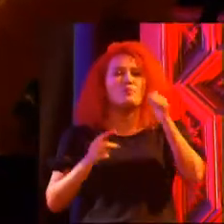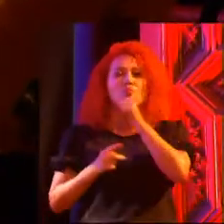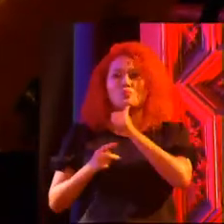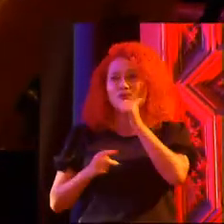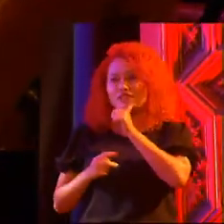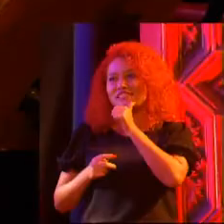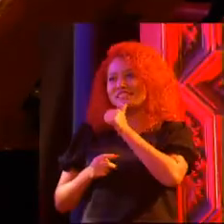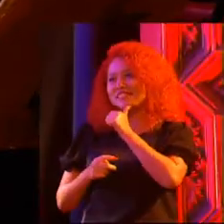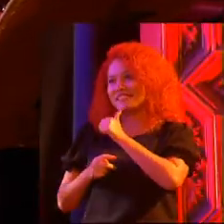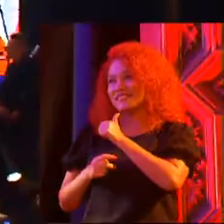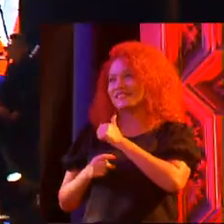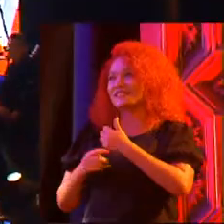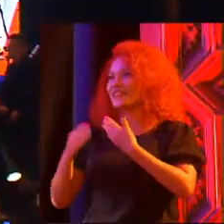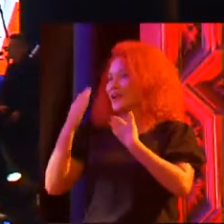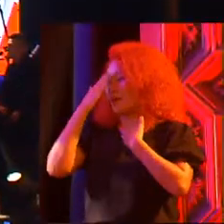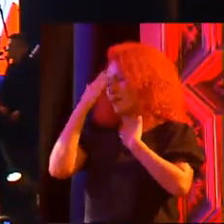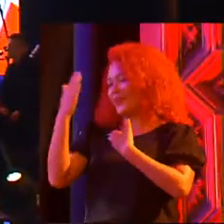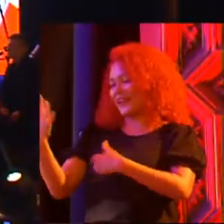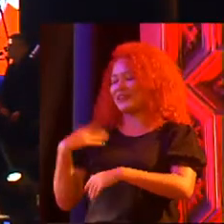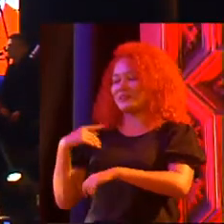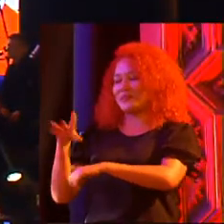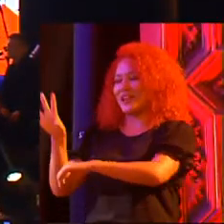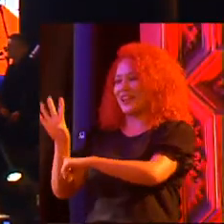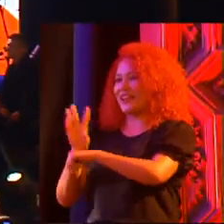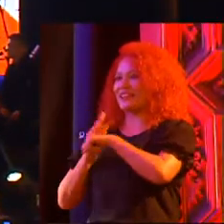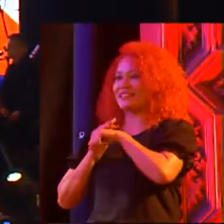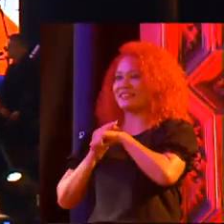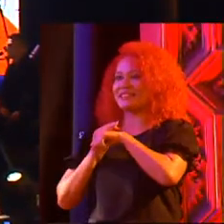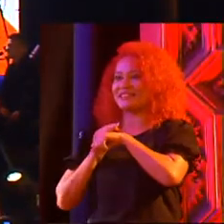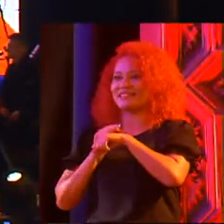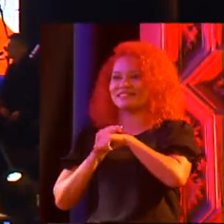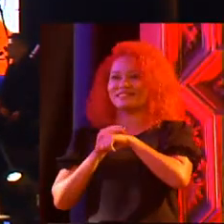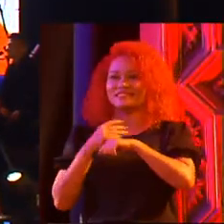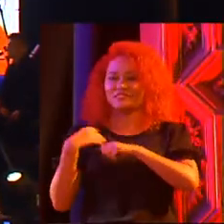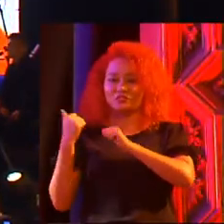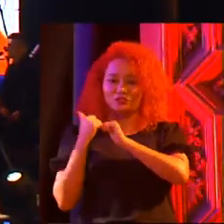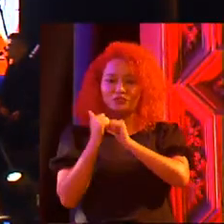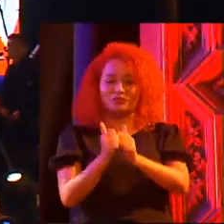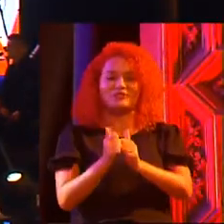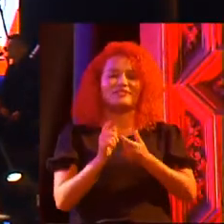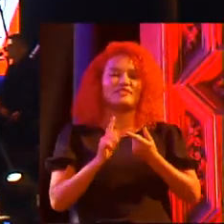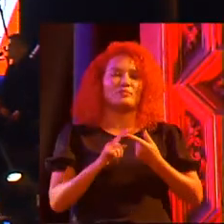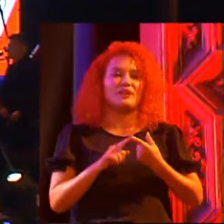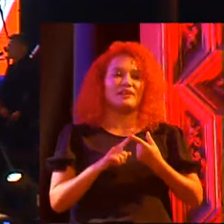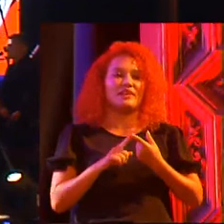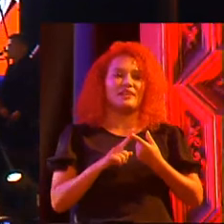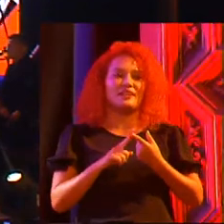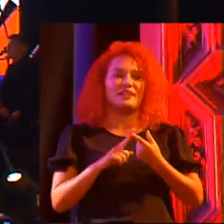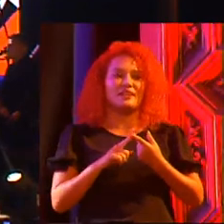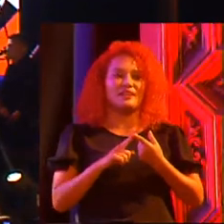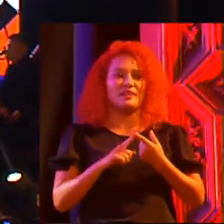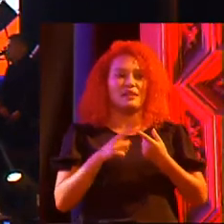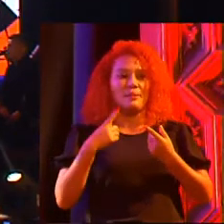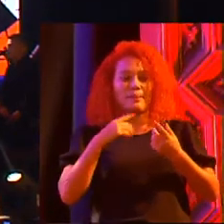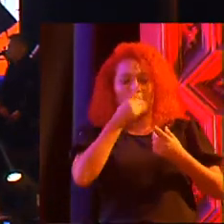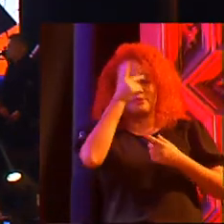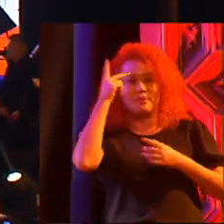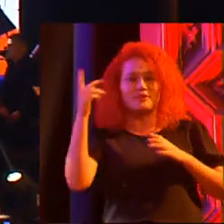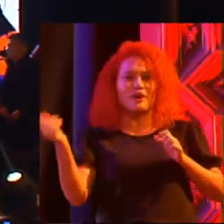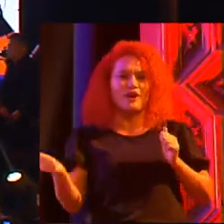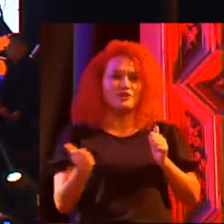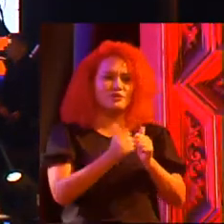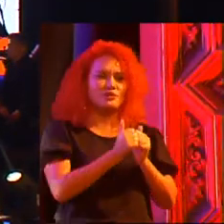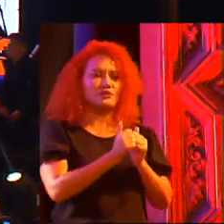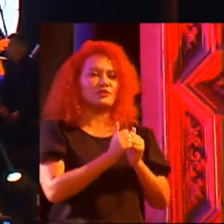Lia? Obrigada por nos inspirar tanto, Lia, gravou comigo já. E esse álbum também agradeço aos feats, Jana